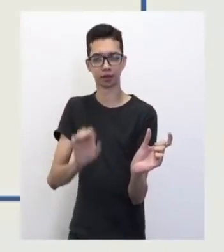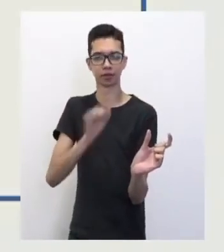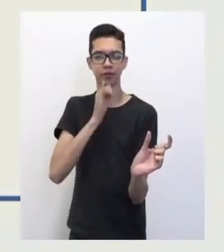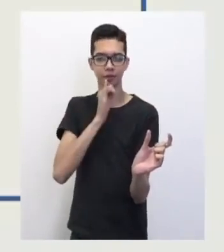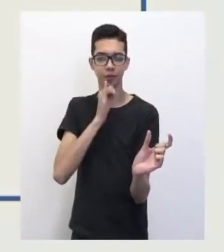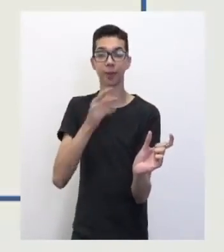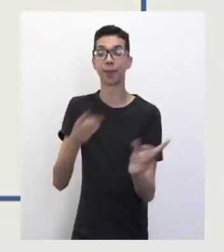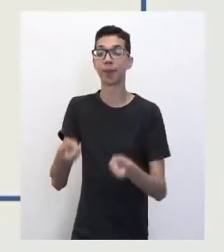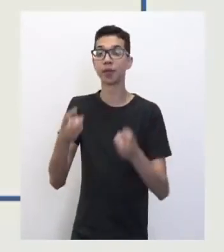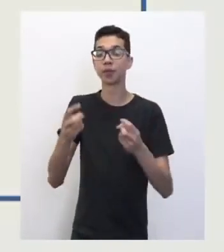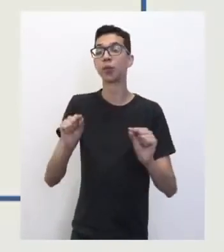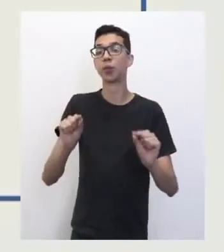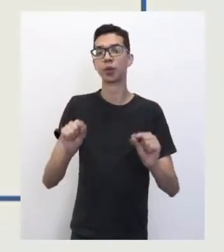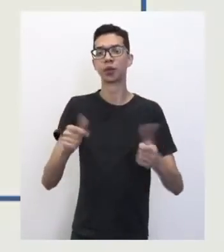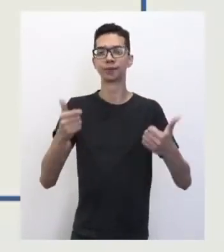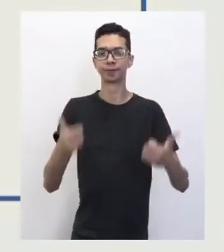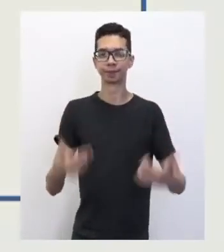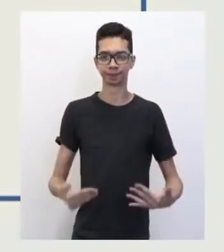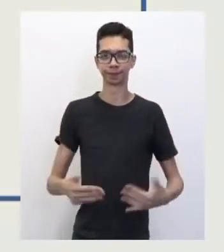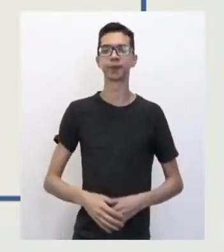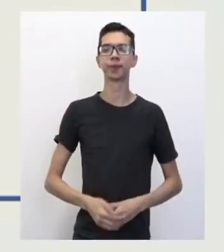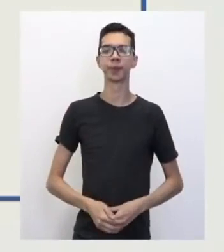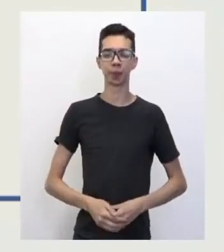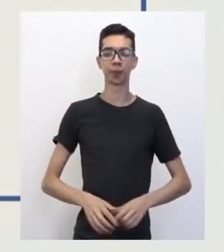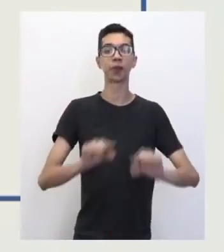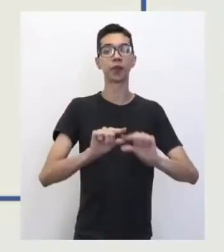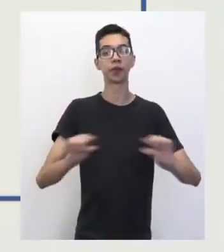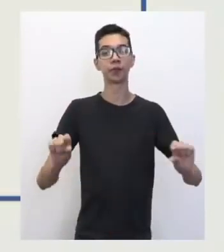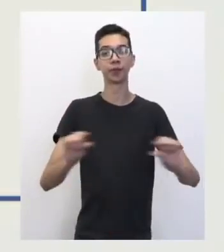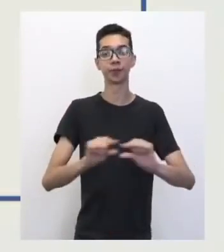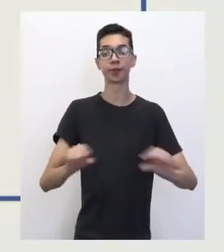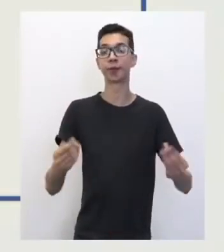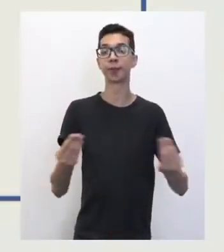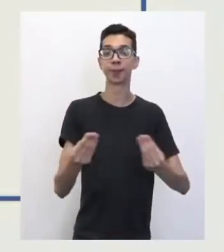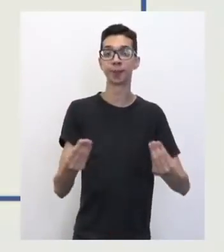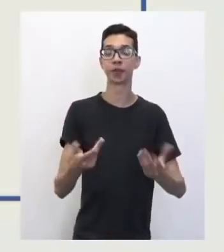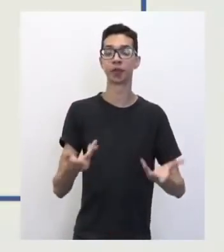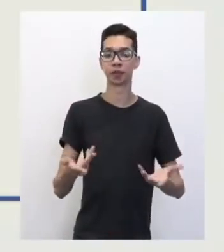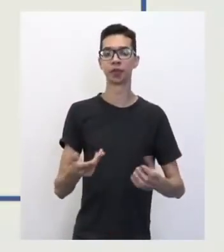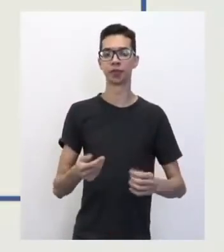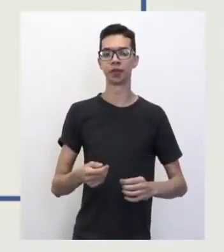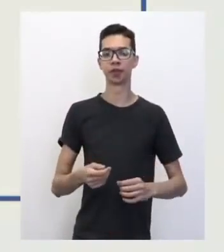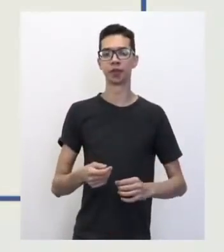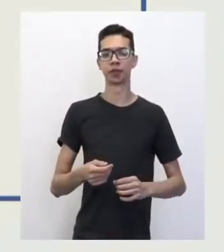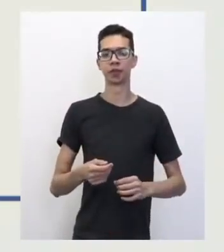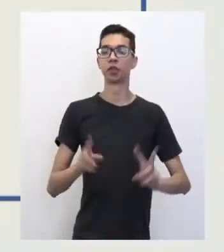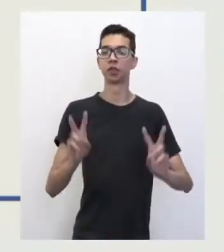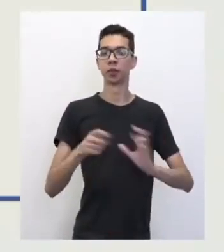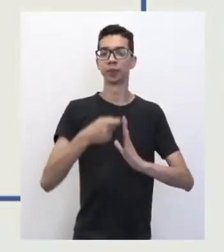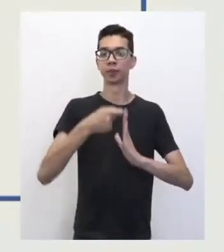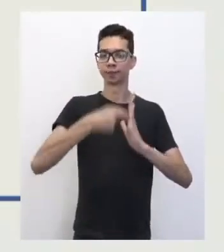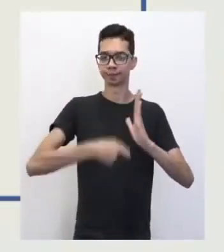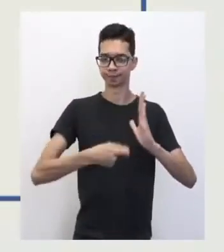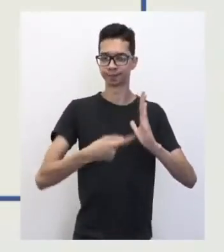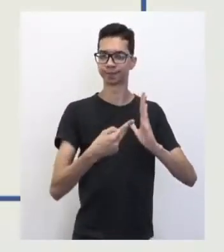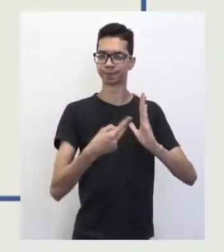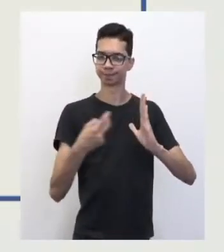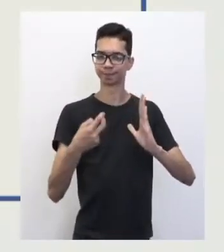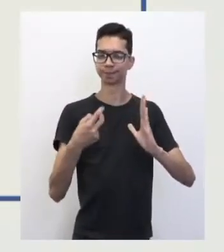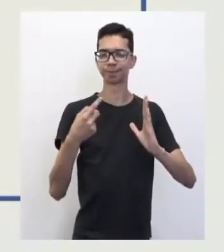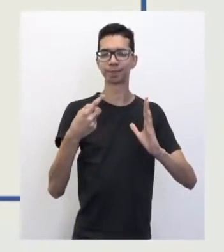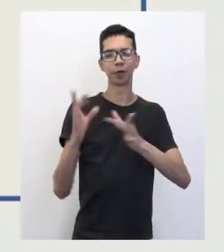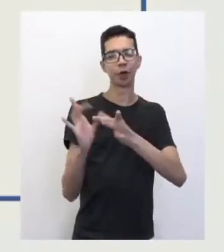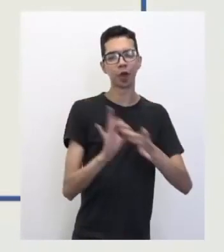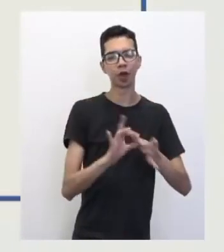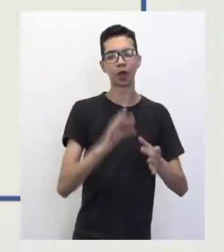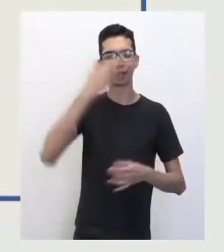o sentido, seria a função desse marcador. E olha só que legal, nós podemos